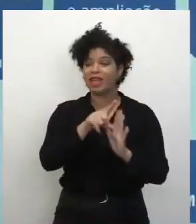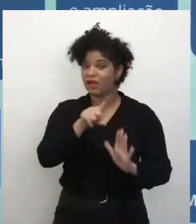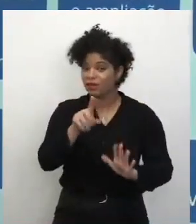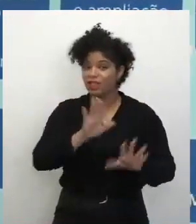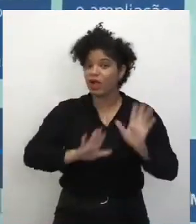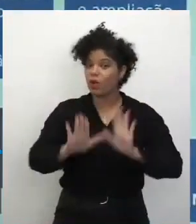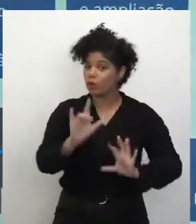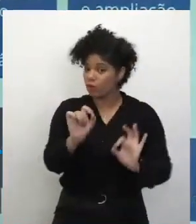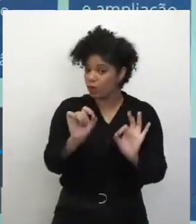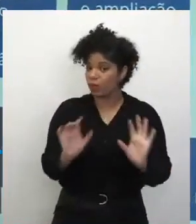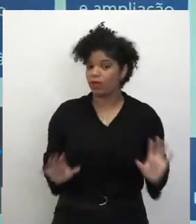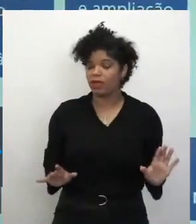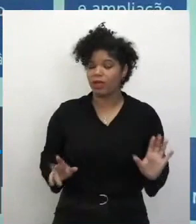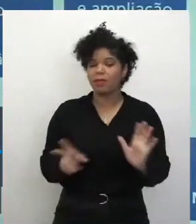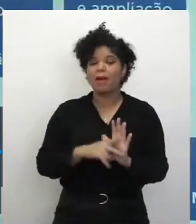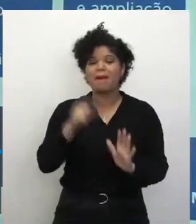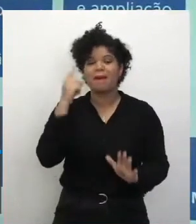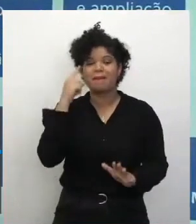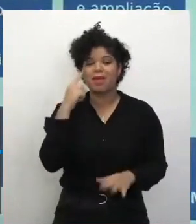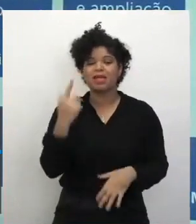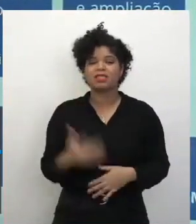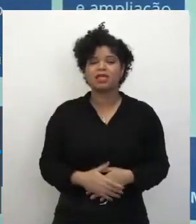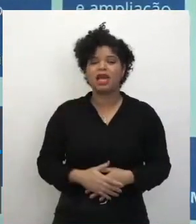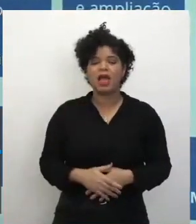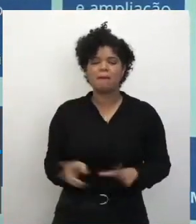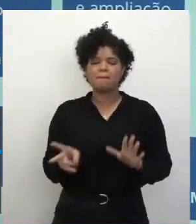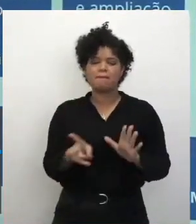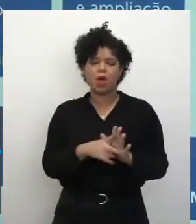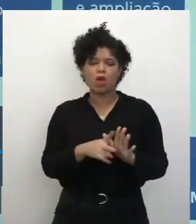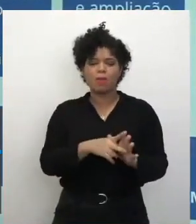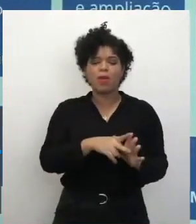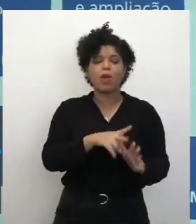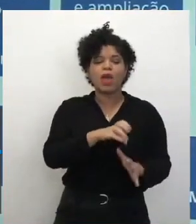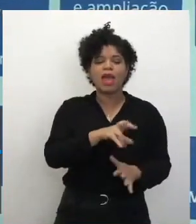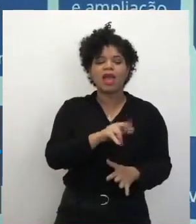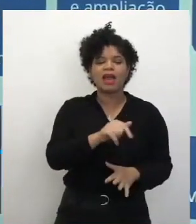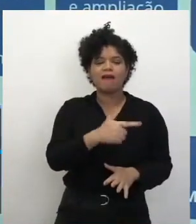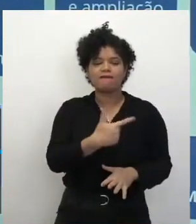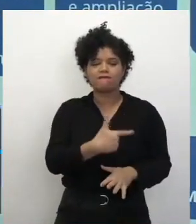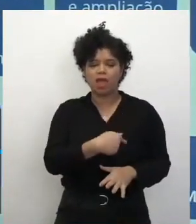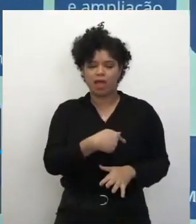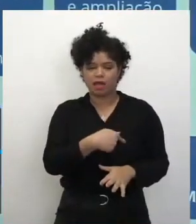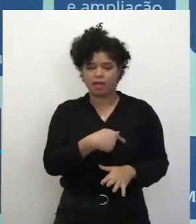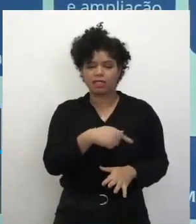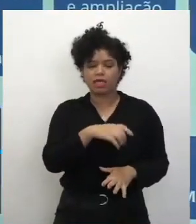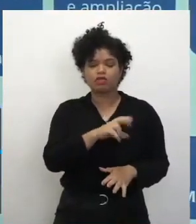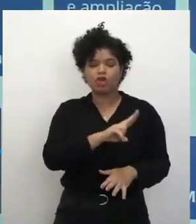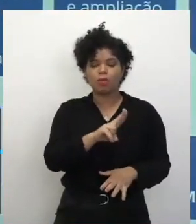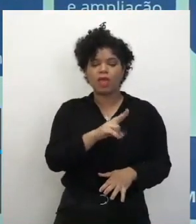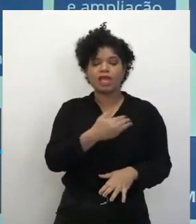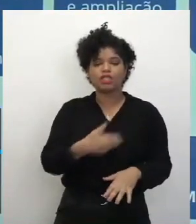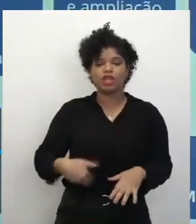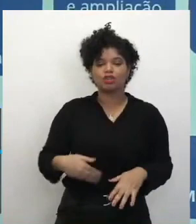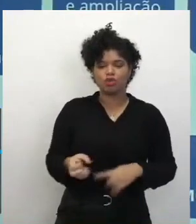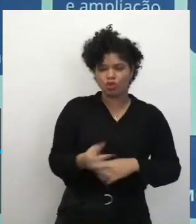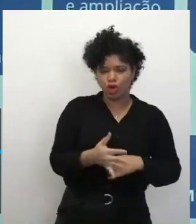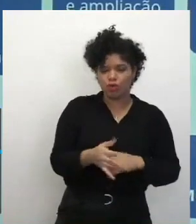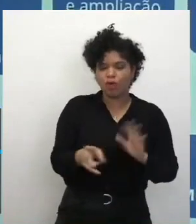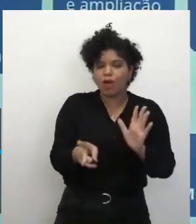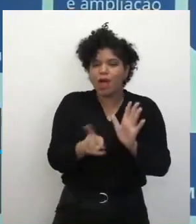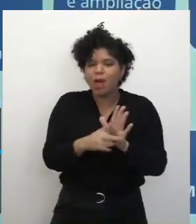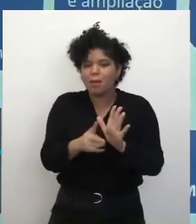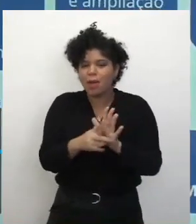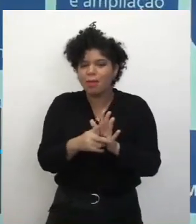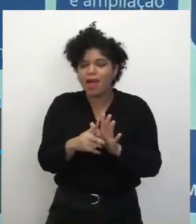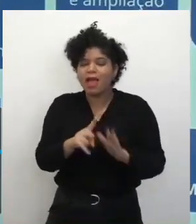Tem muita gente que chama o estado novo de fascista a gente precisa ter um pouco de cuidado quando a gente faz